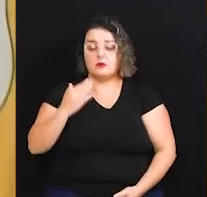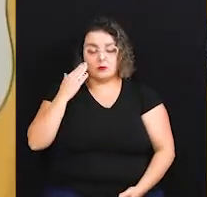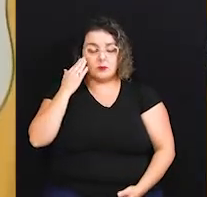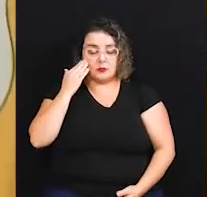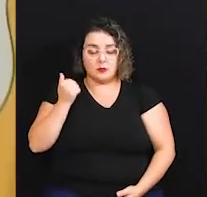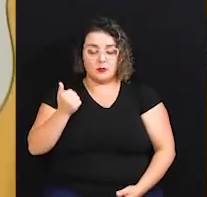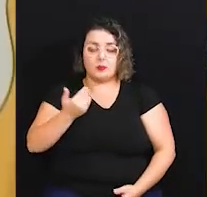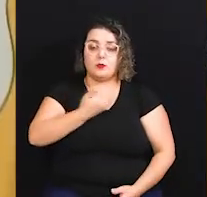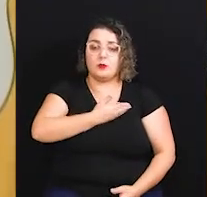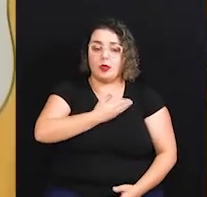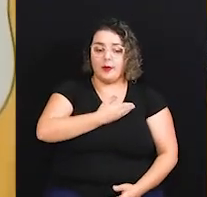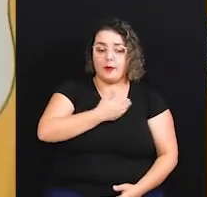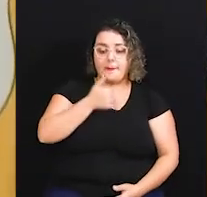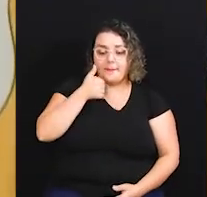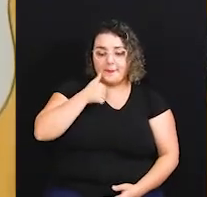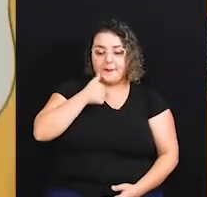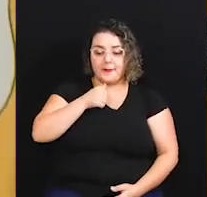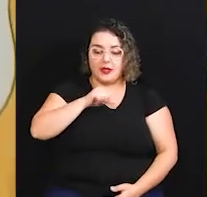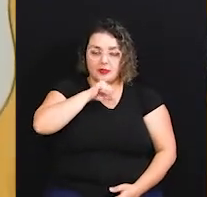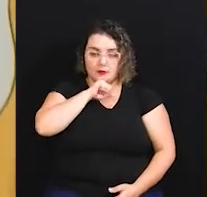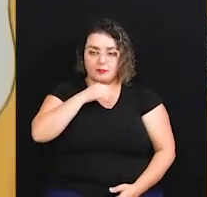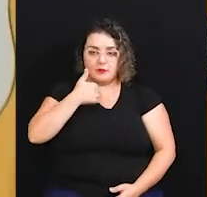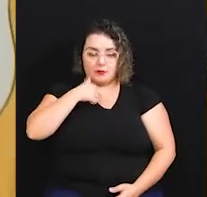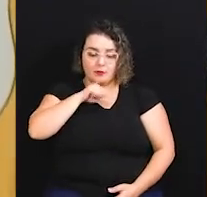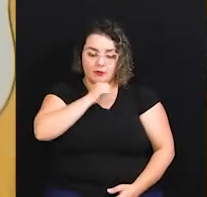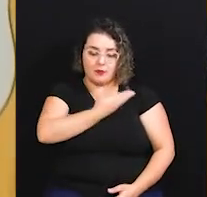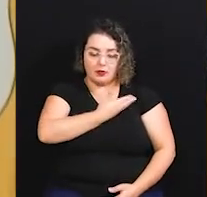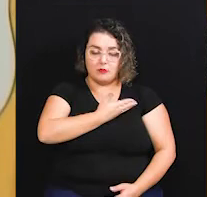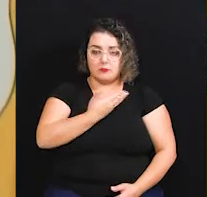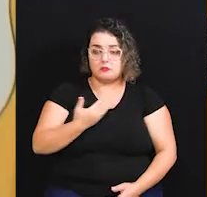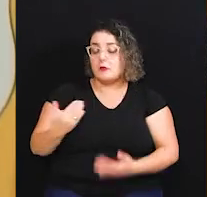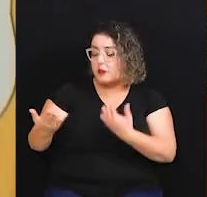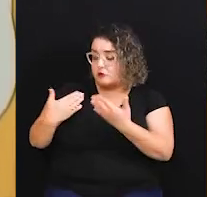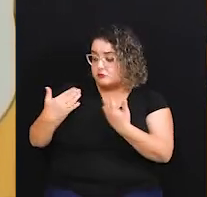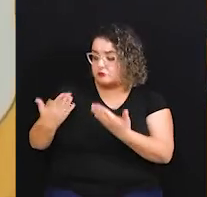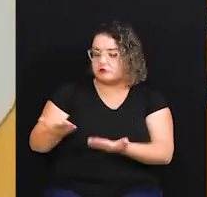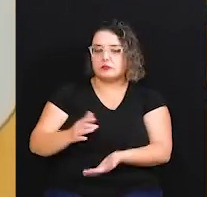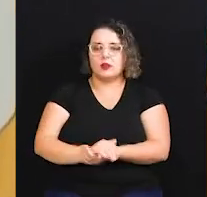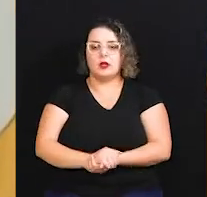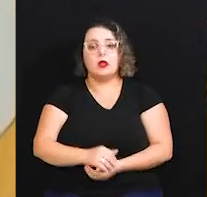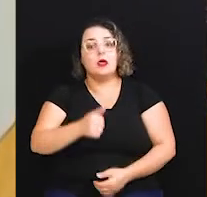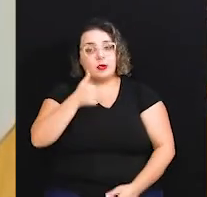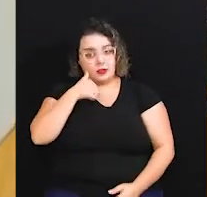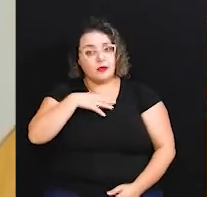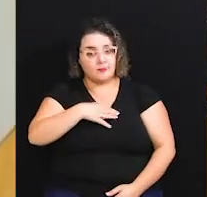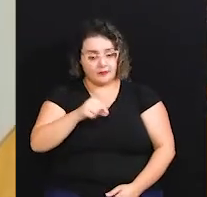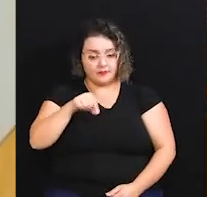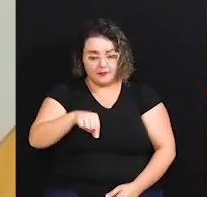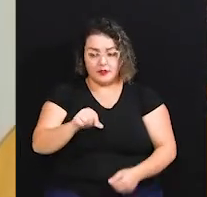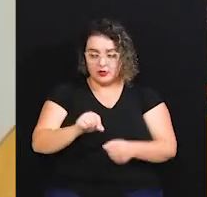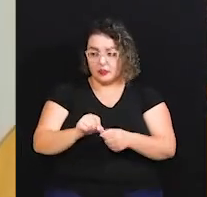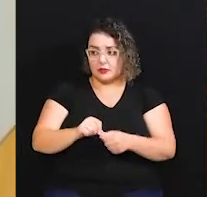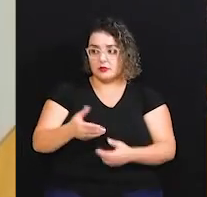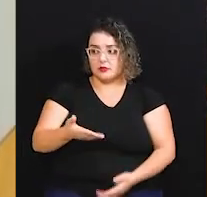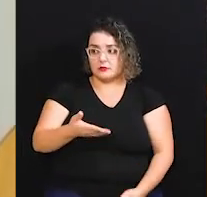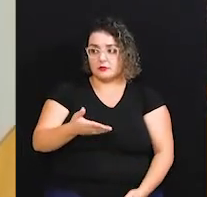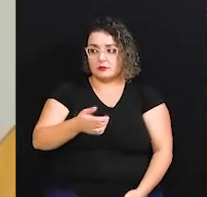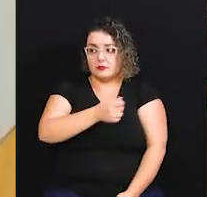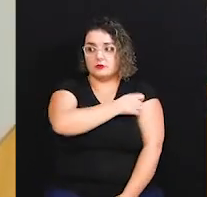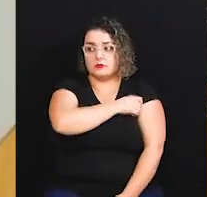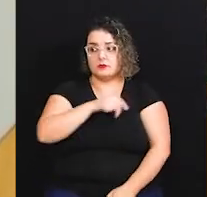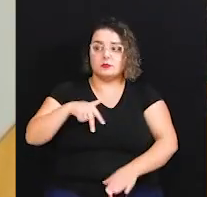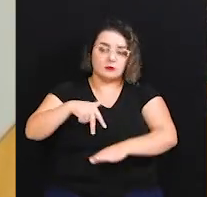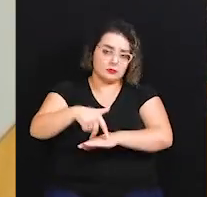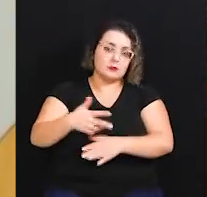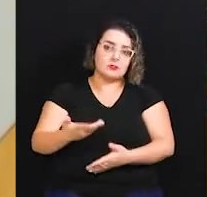amiga da minha mãe, ela estava conversando, as duas, aí ela comentou sobre que a filha dela faz aula aqui. Aí a minha